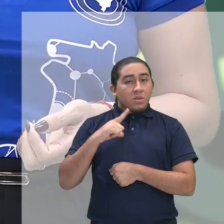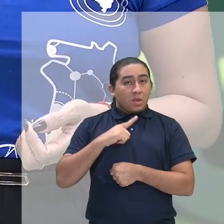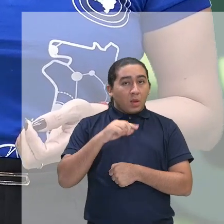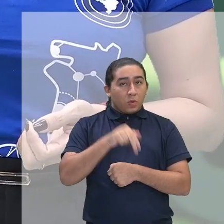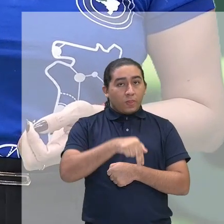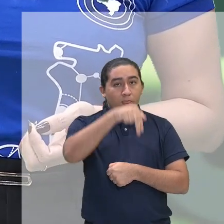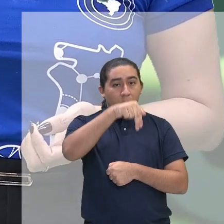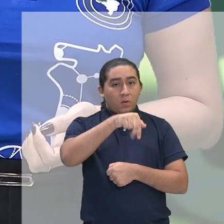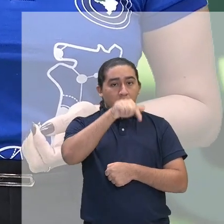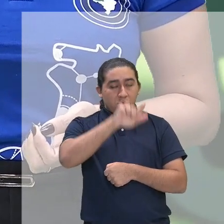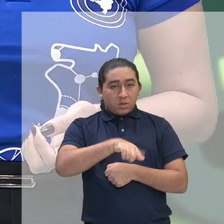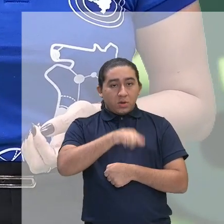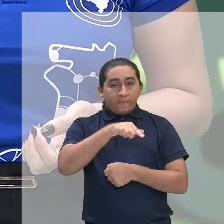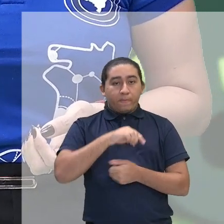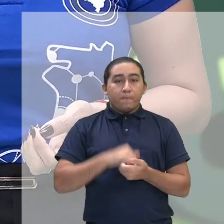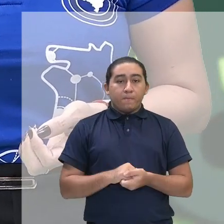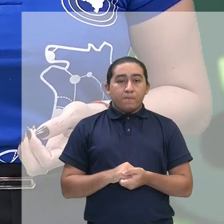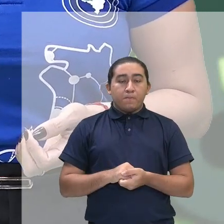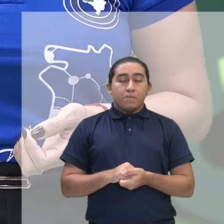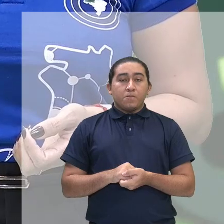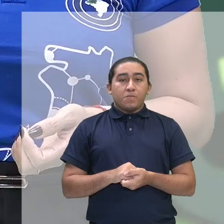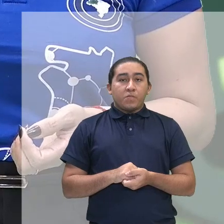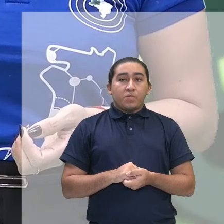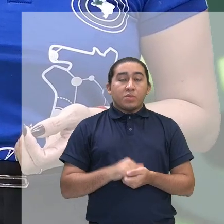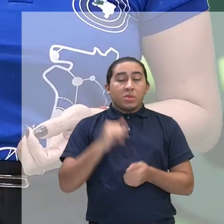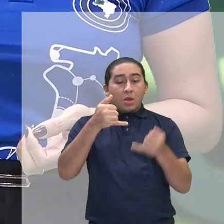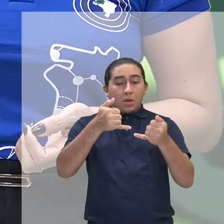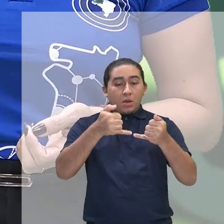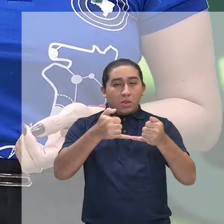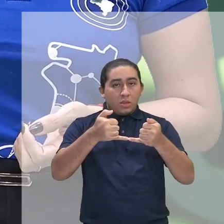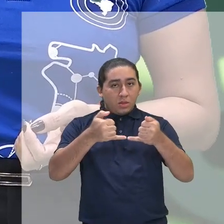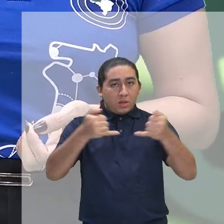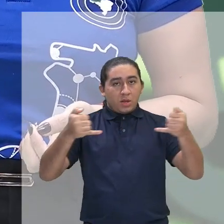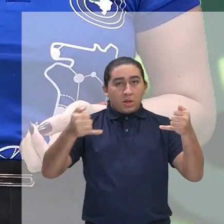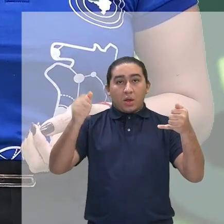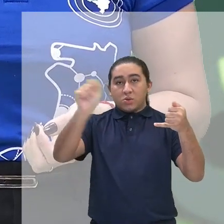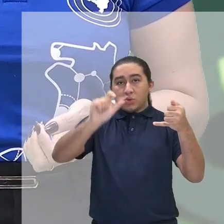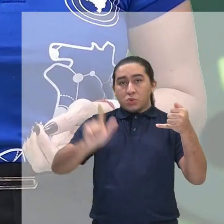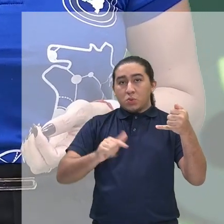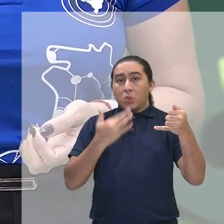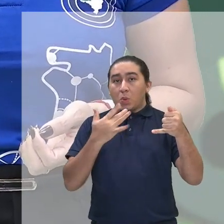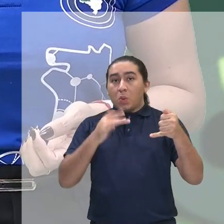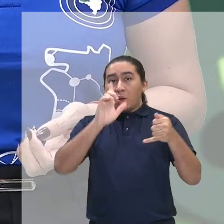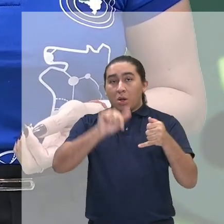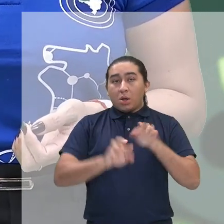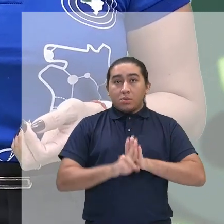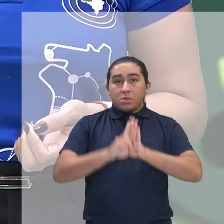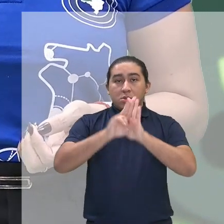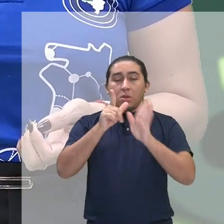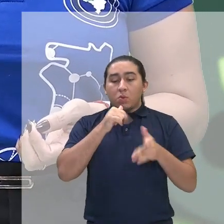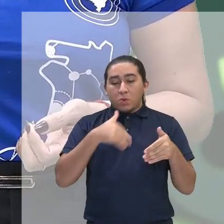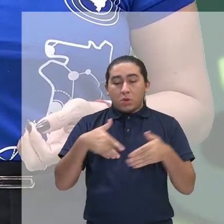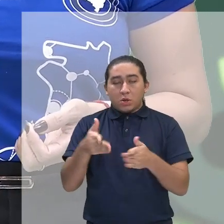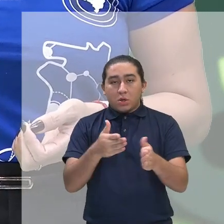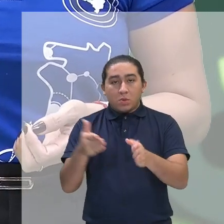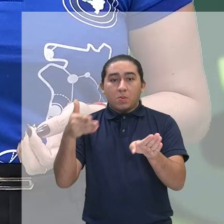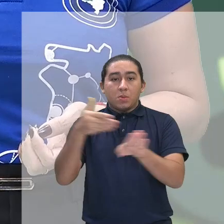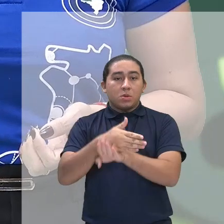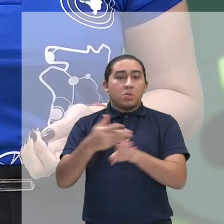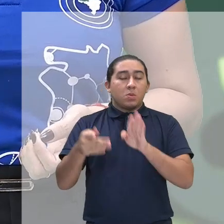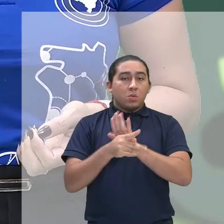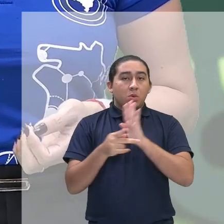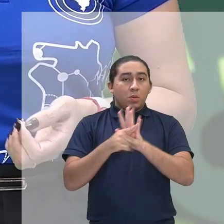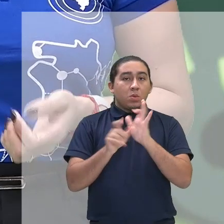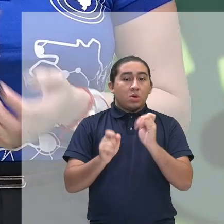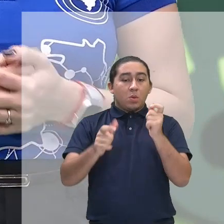norte e essas listras que vocês observam aqui em azul representam os rios que fazem parte da